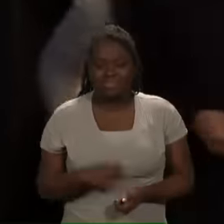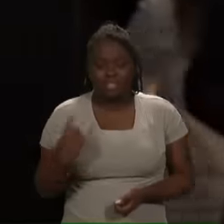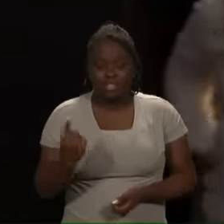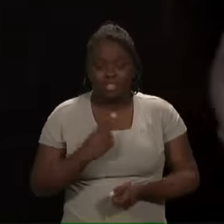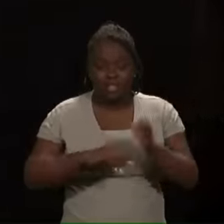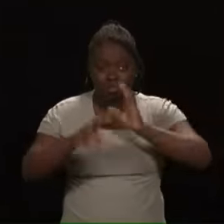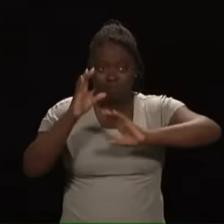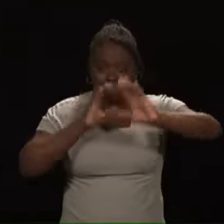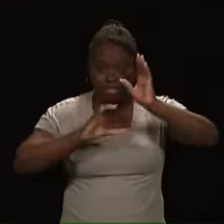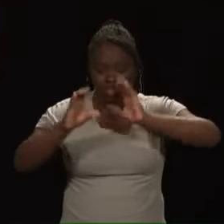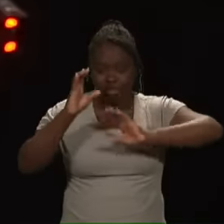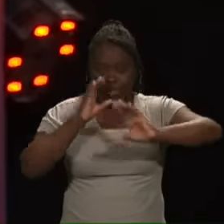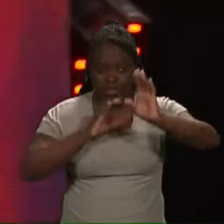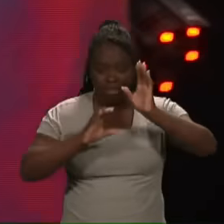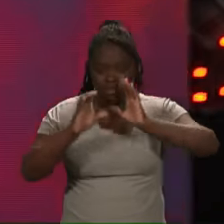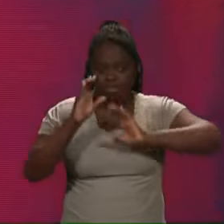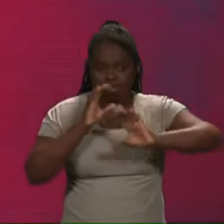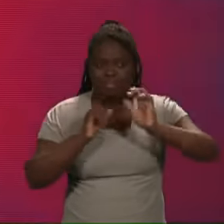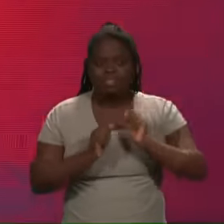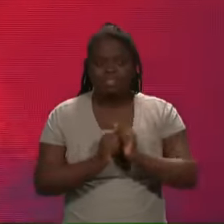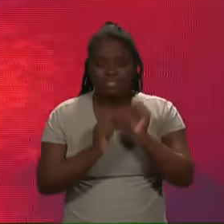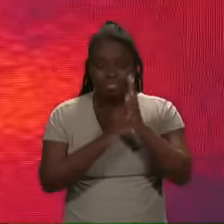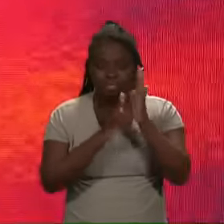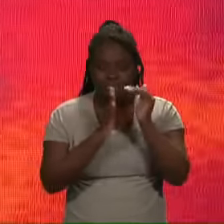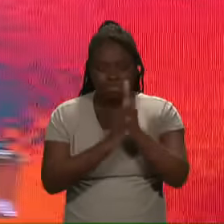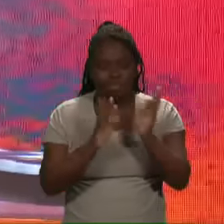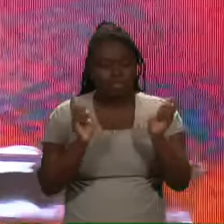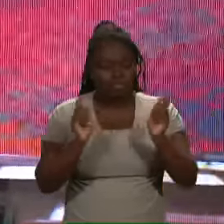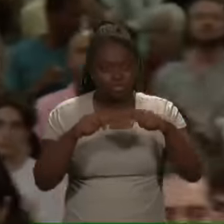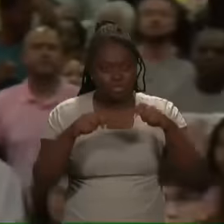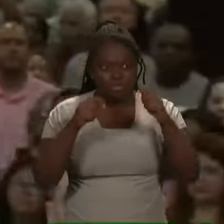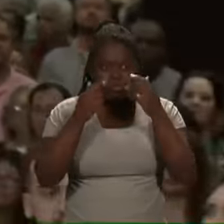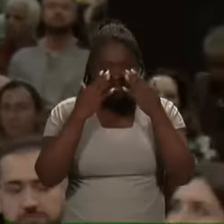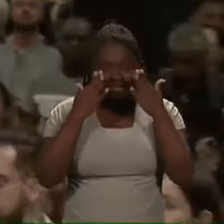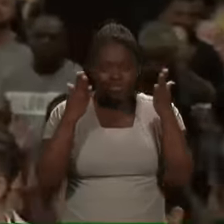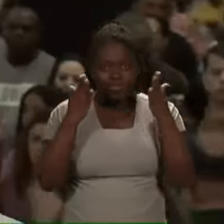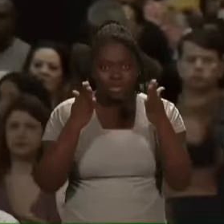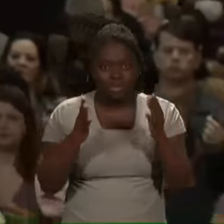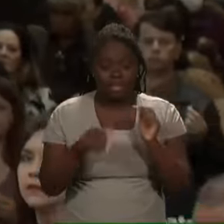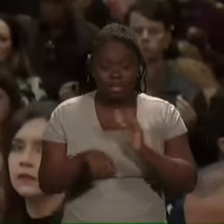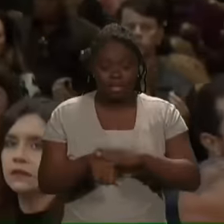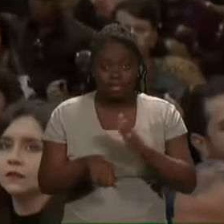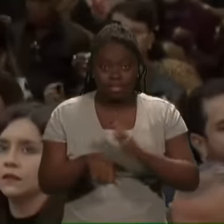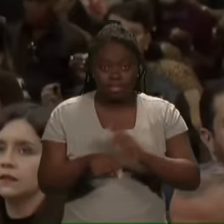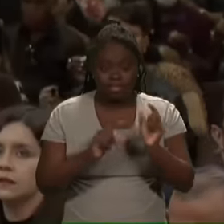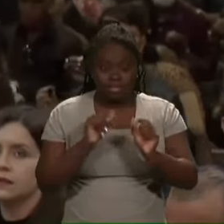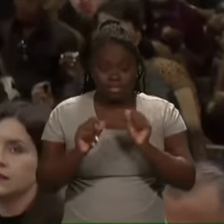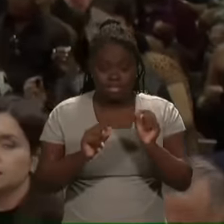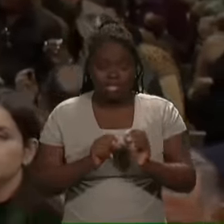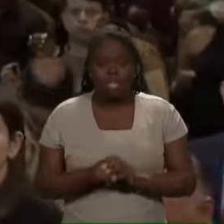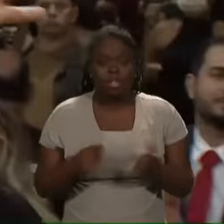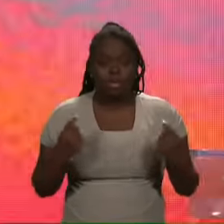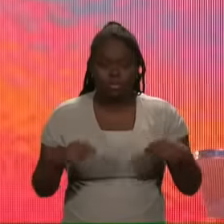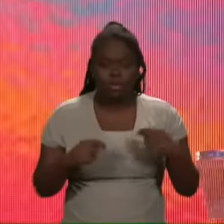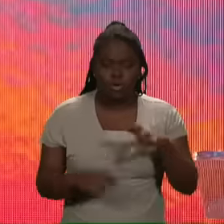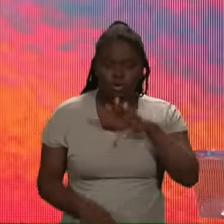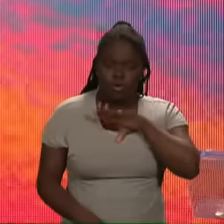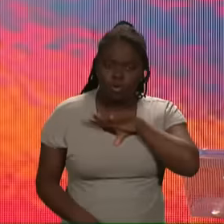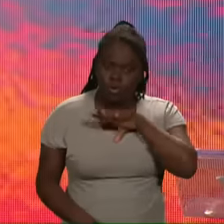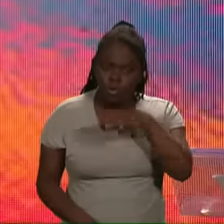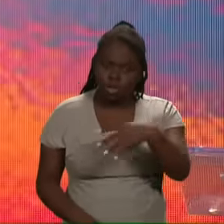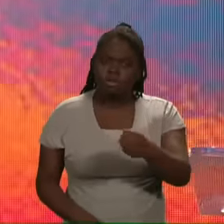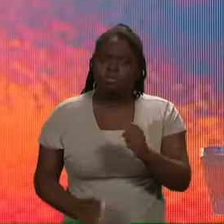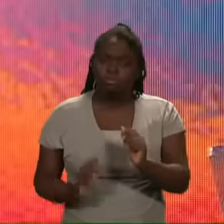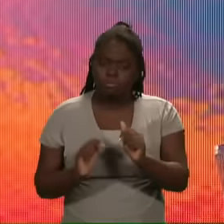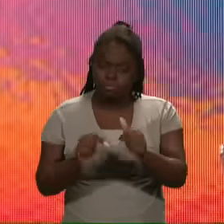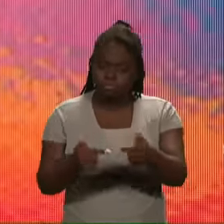cantar agora outra estrofe desse hino, pode abrir os olhos. Eu vou fazer algo, mas você tem que ser corajoso para